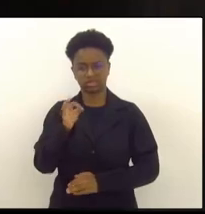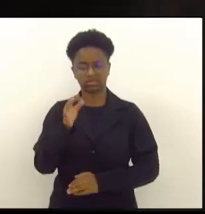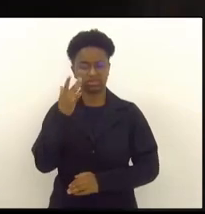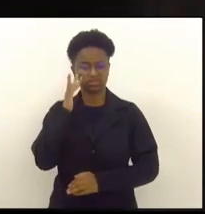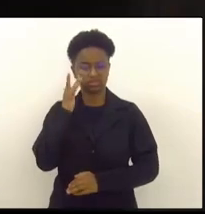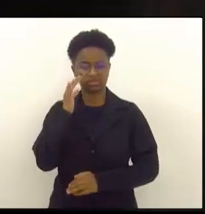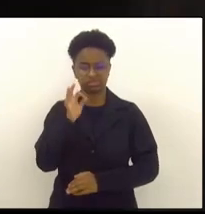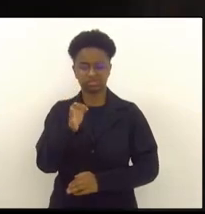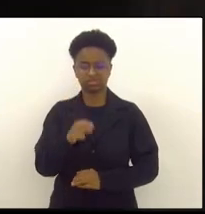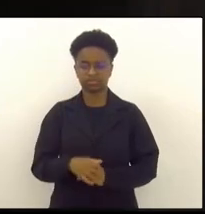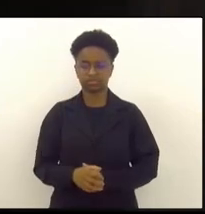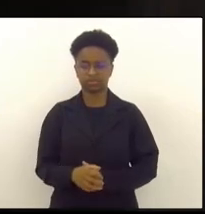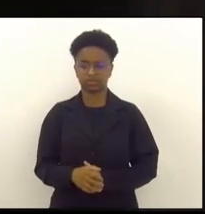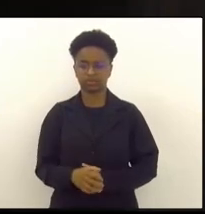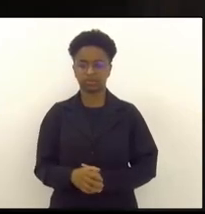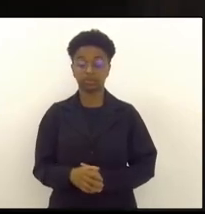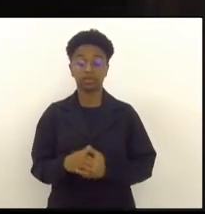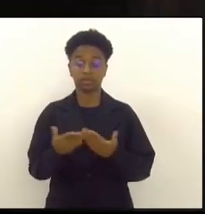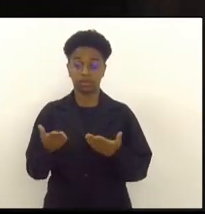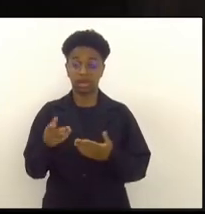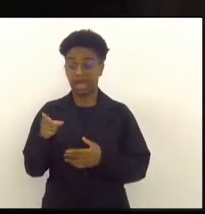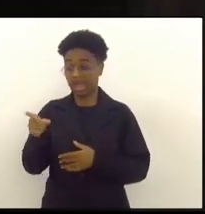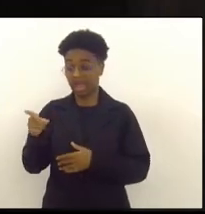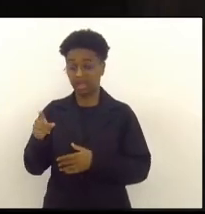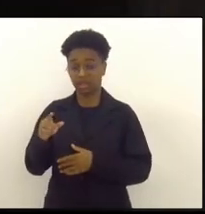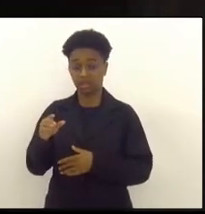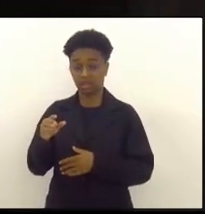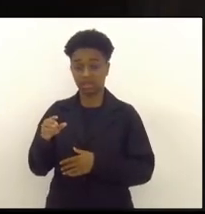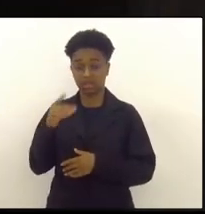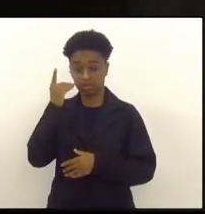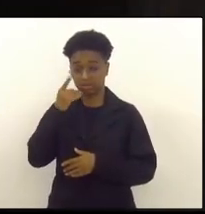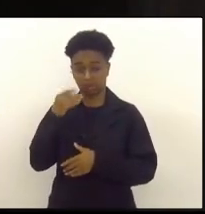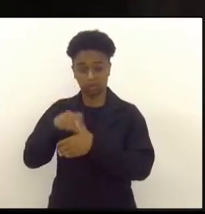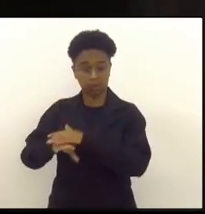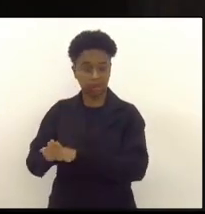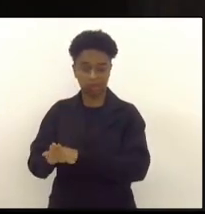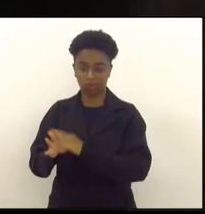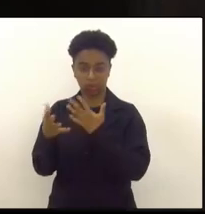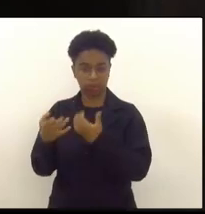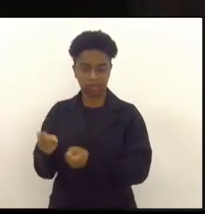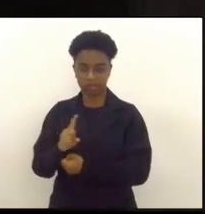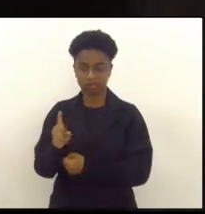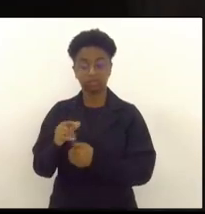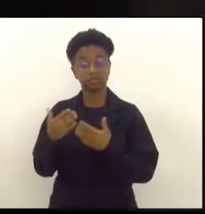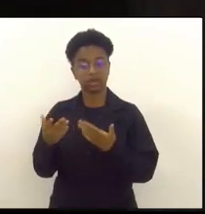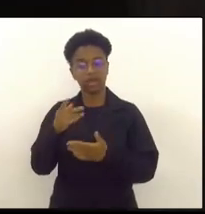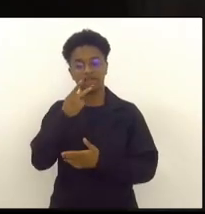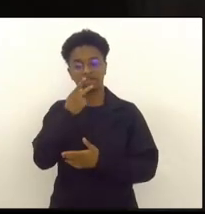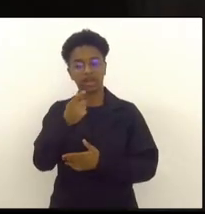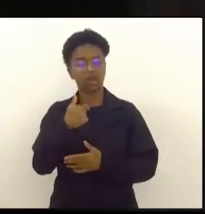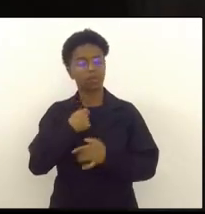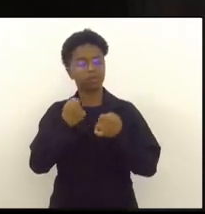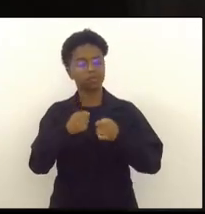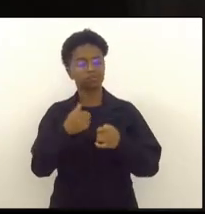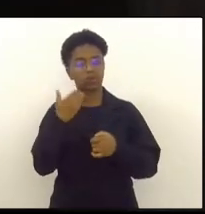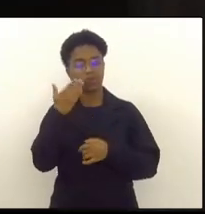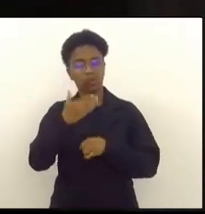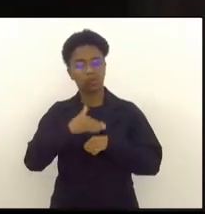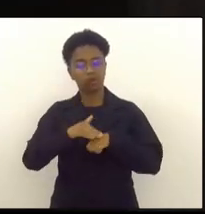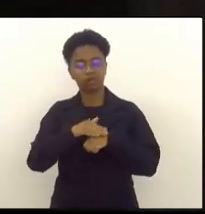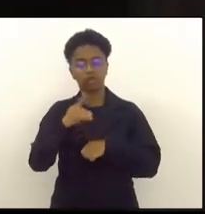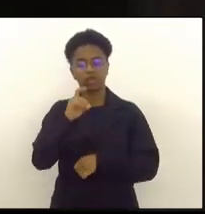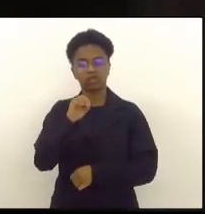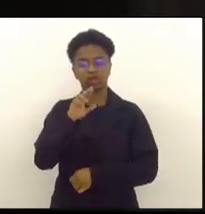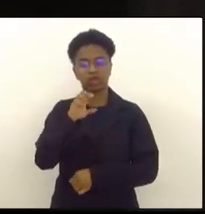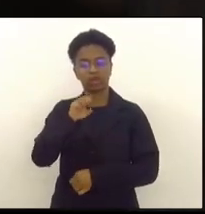José Torres, um negócio assim. Ele engavetou. Aí mandaram eu falar com o senador Dornelli, aqui do